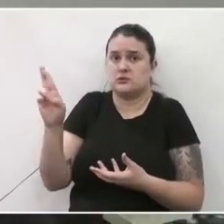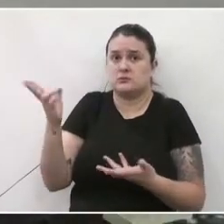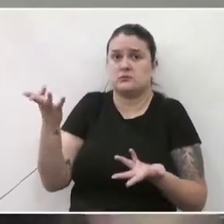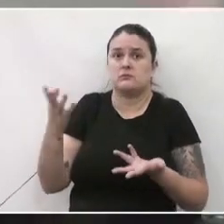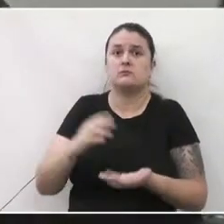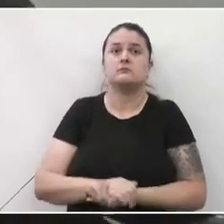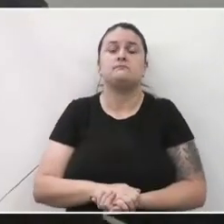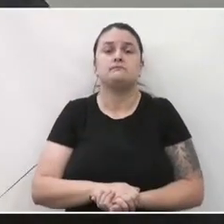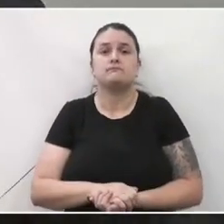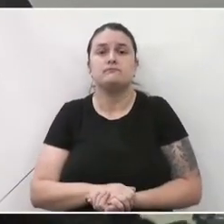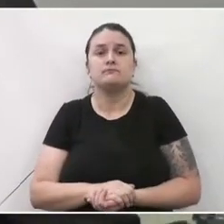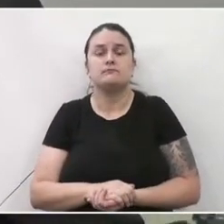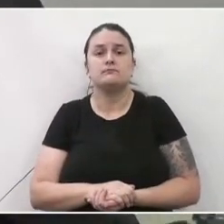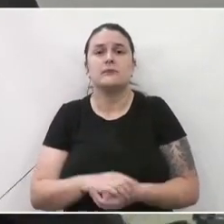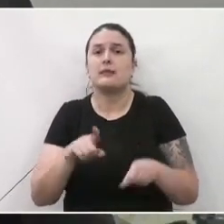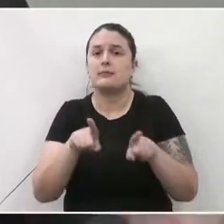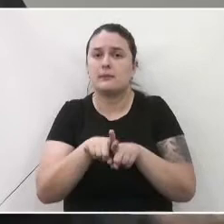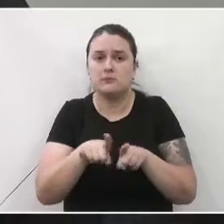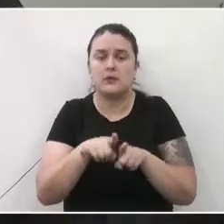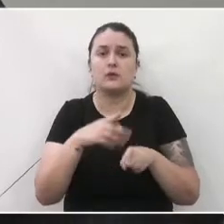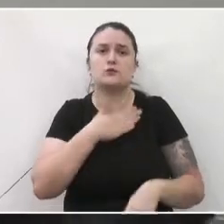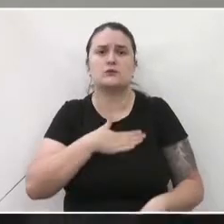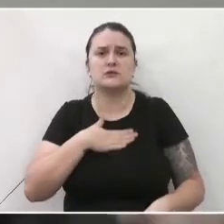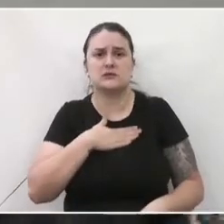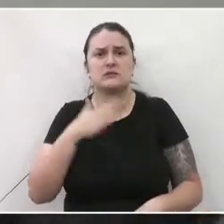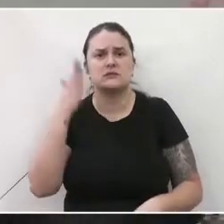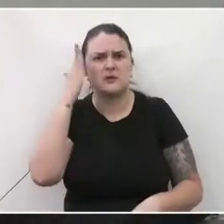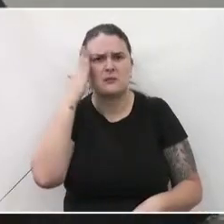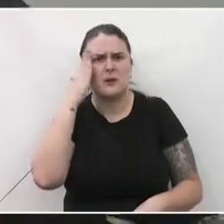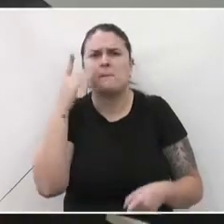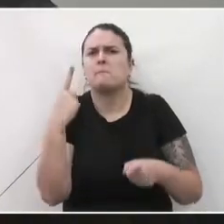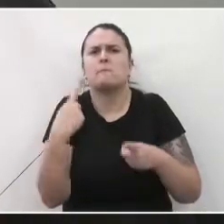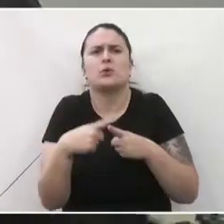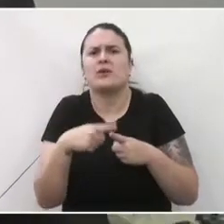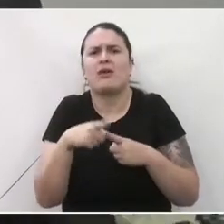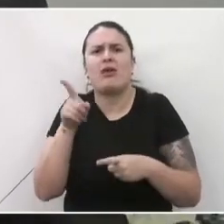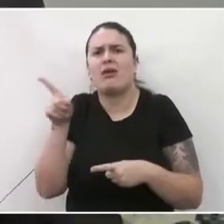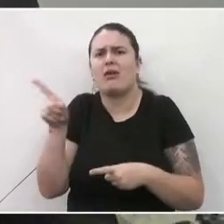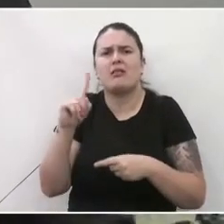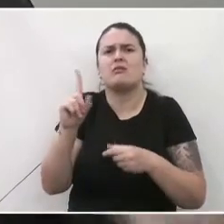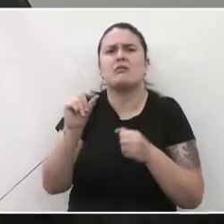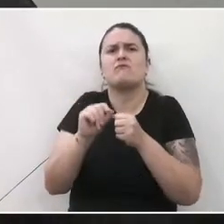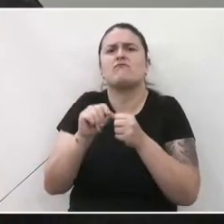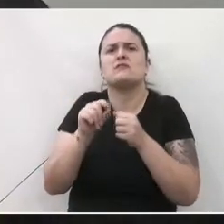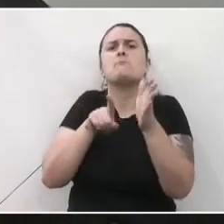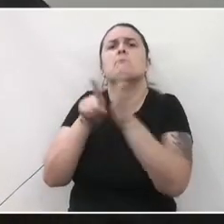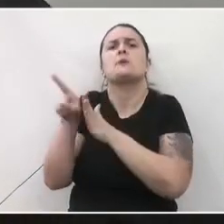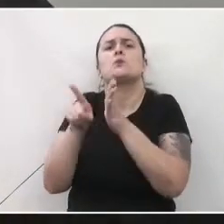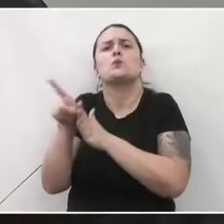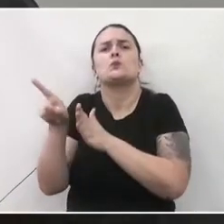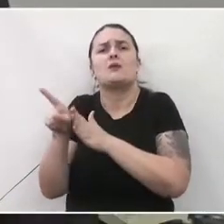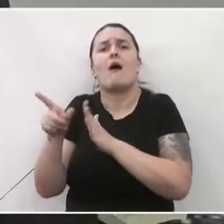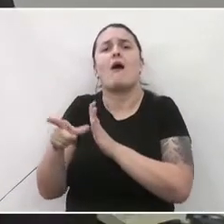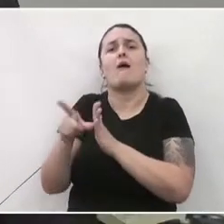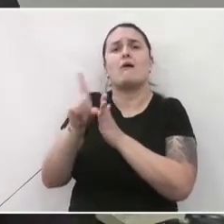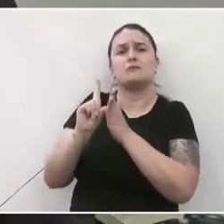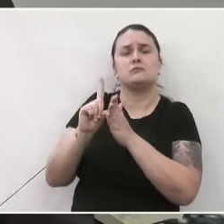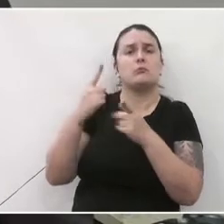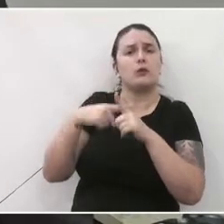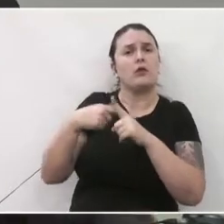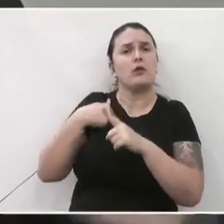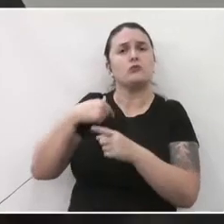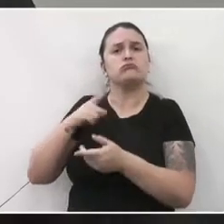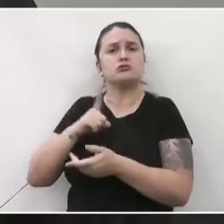responder. E mais, eu gostaria de saber por que que ele não fez essas perguntas durante a minha fala